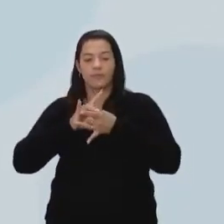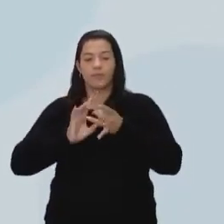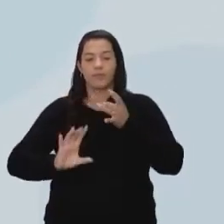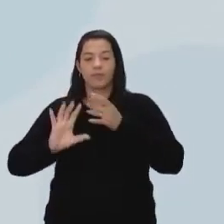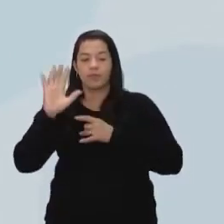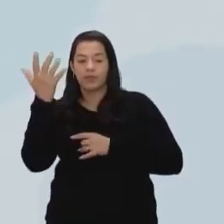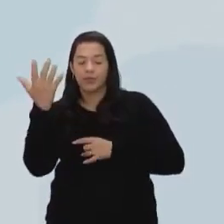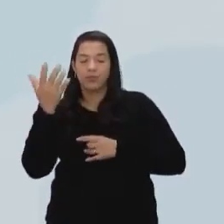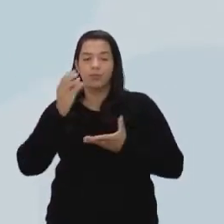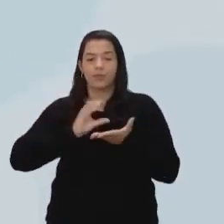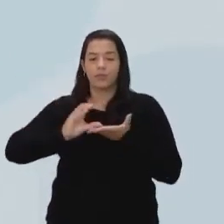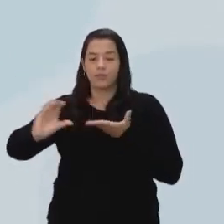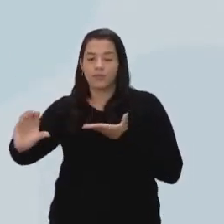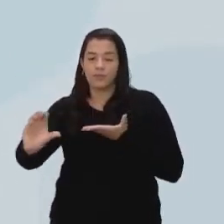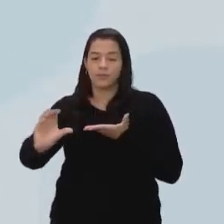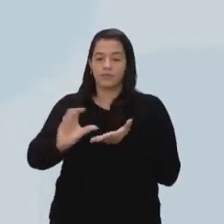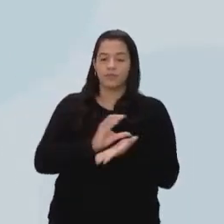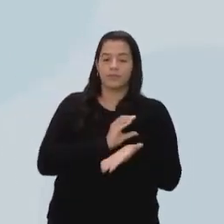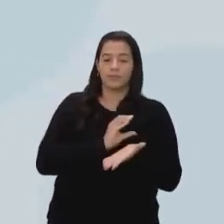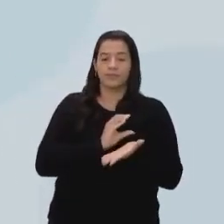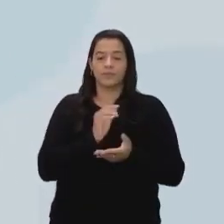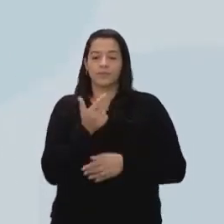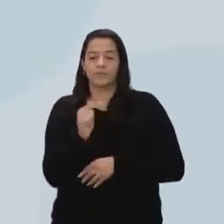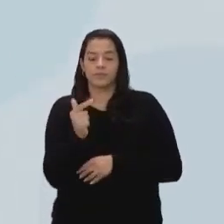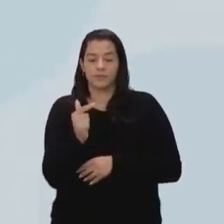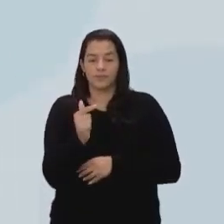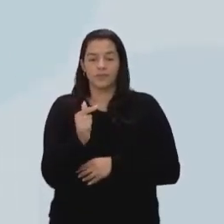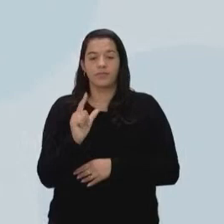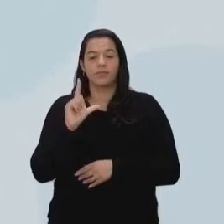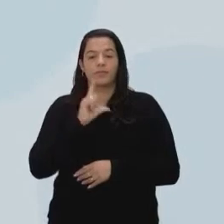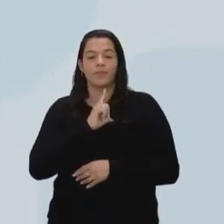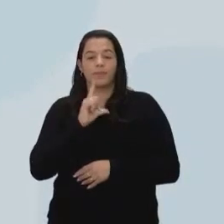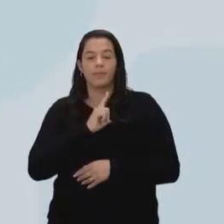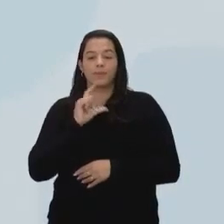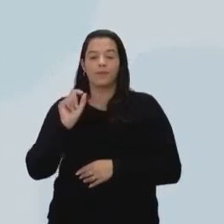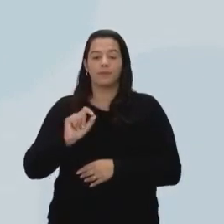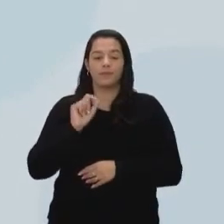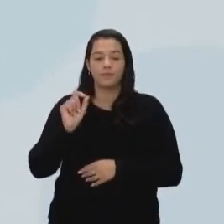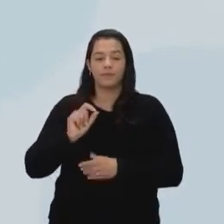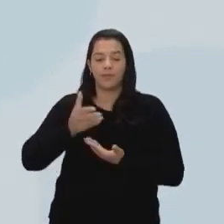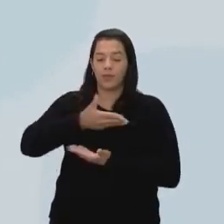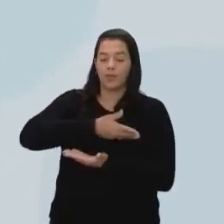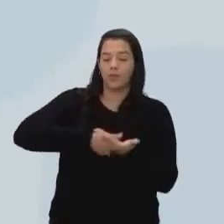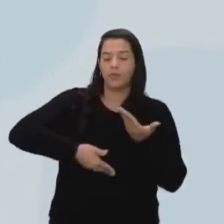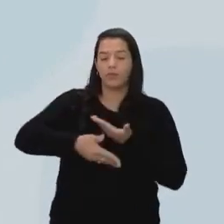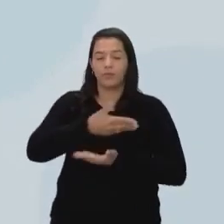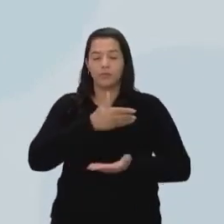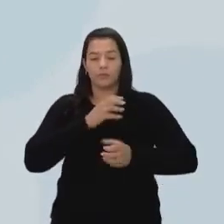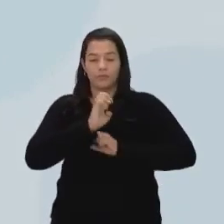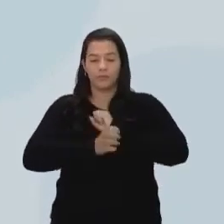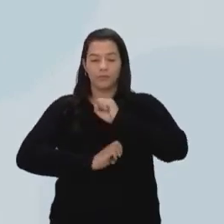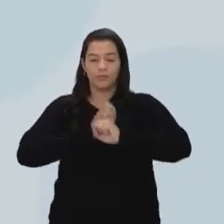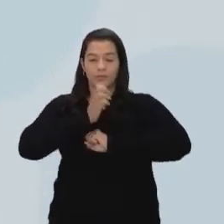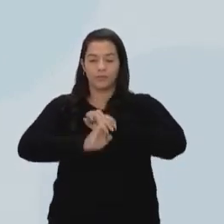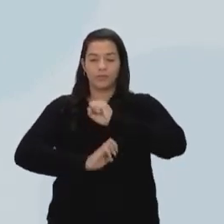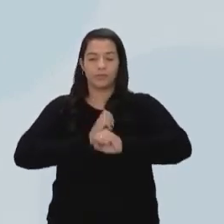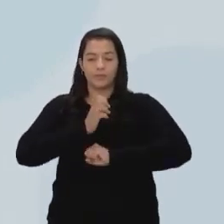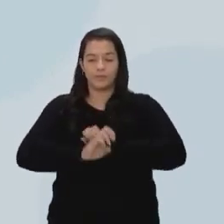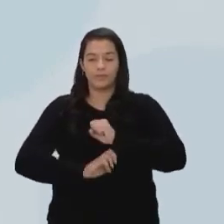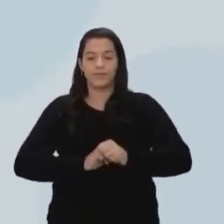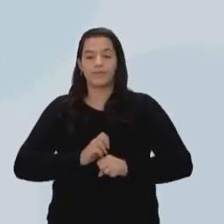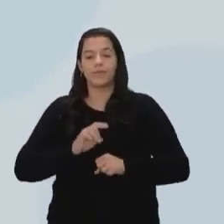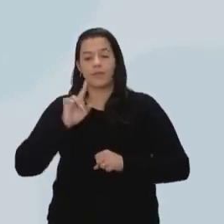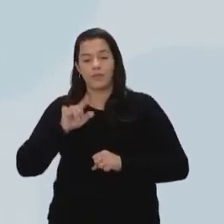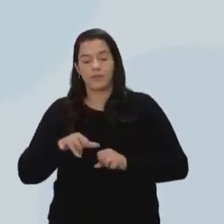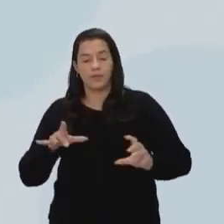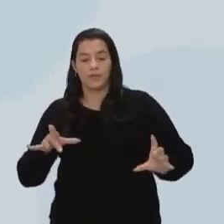ocorreu doação e recebimento. Existiu o quê? Um compartilhamento de elétron. Tá? É uma ligação